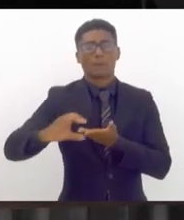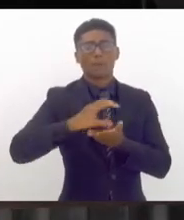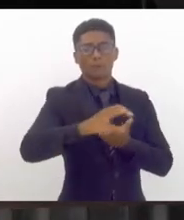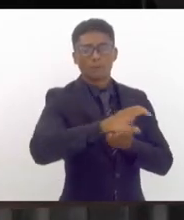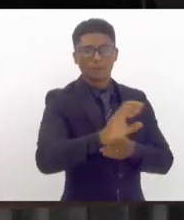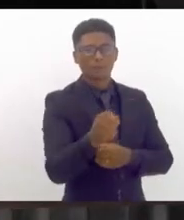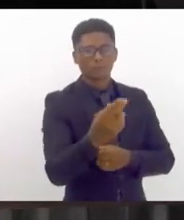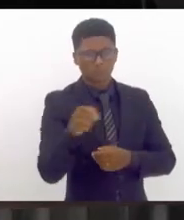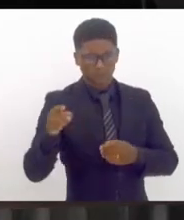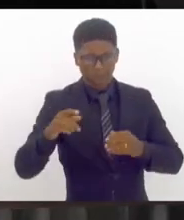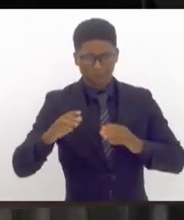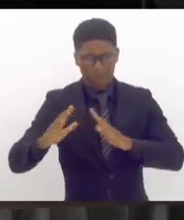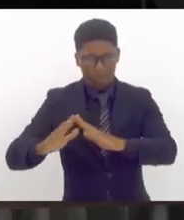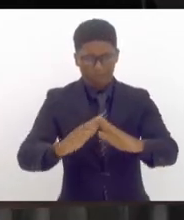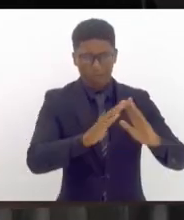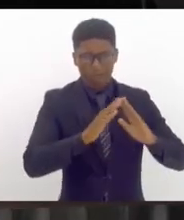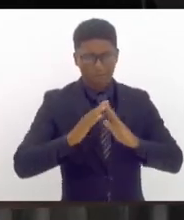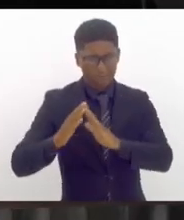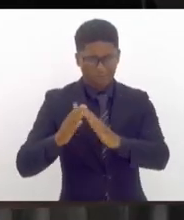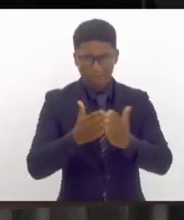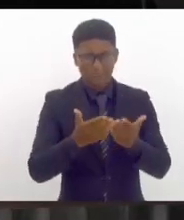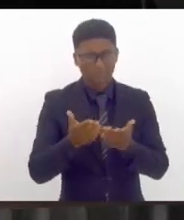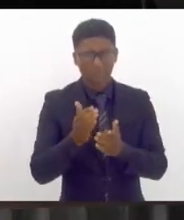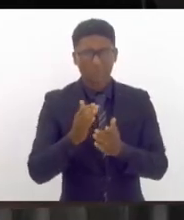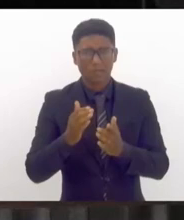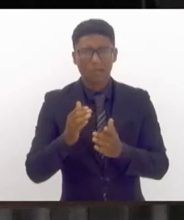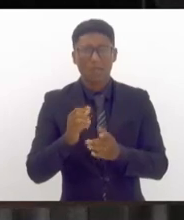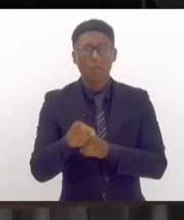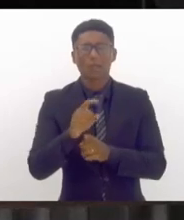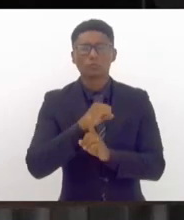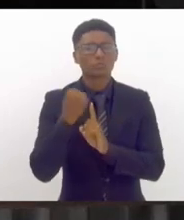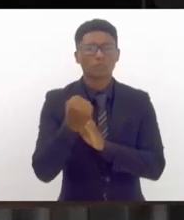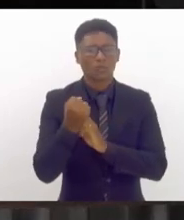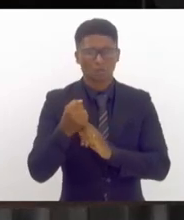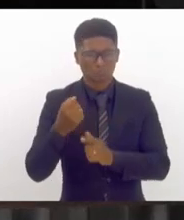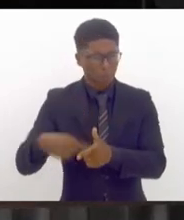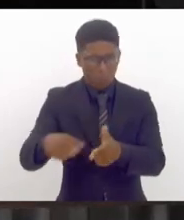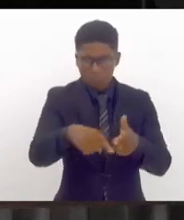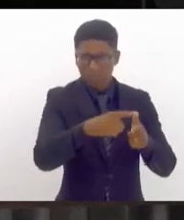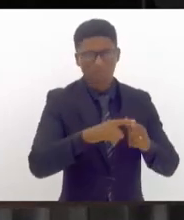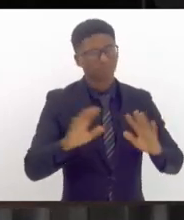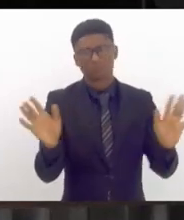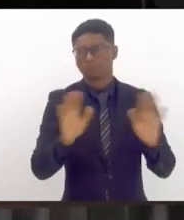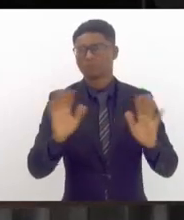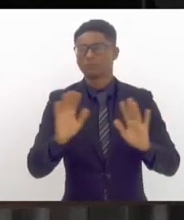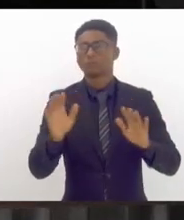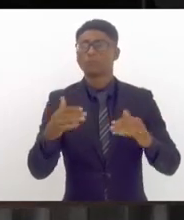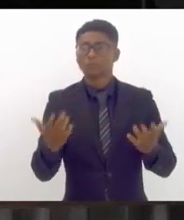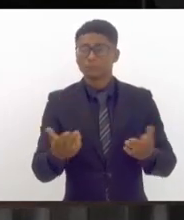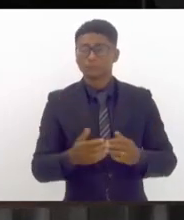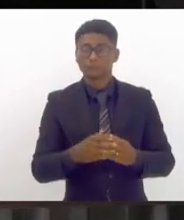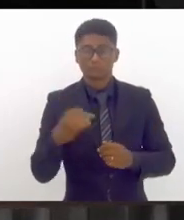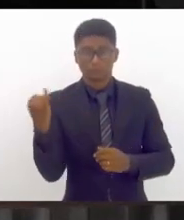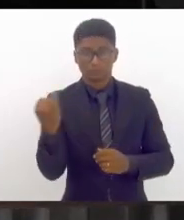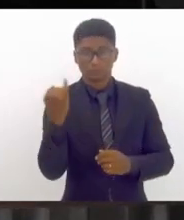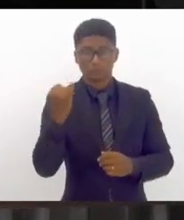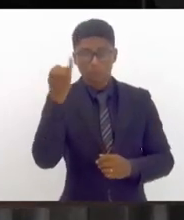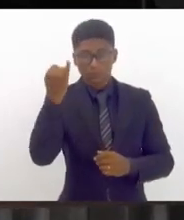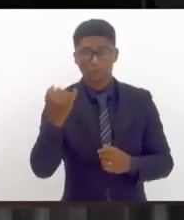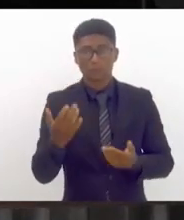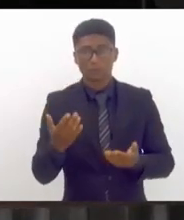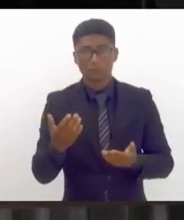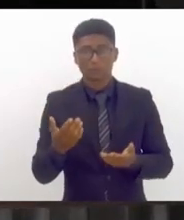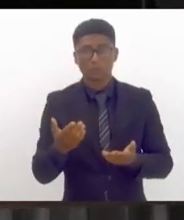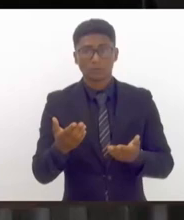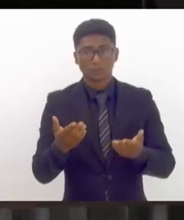que nunca chega e, quando chega, chega cheio de problema. Então, implementar o sistema de habitação de interesse social, garantindo a ATIS,